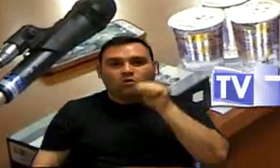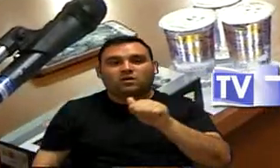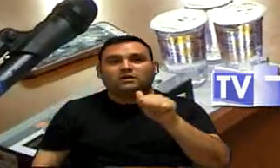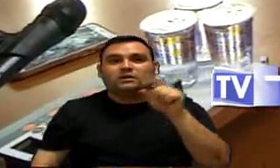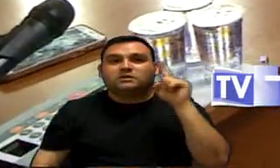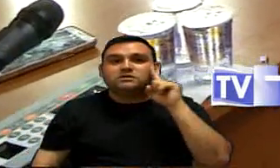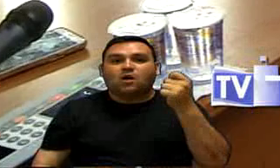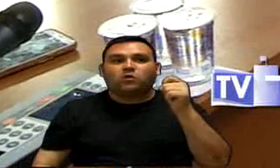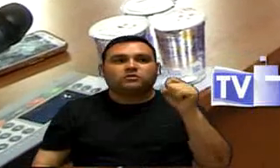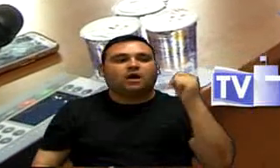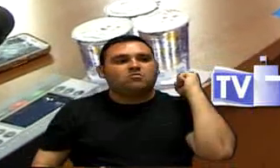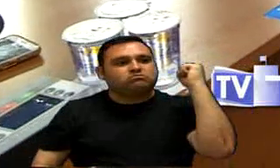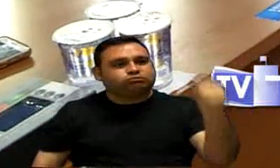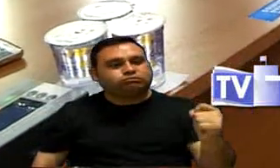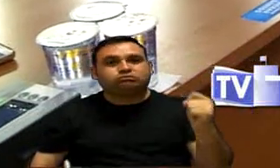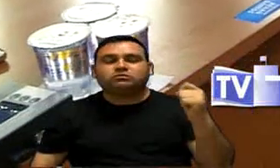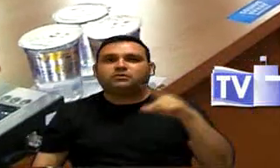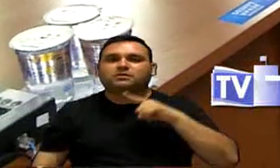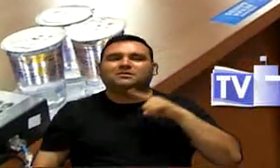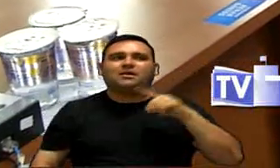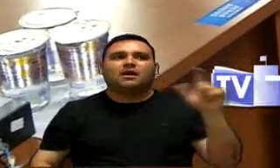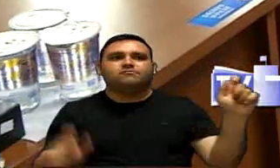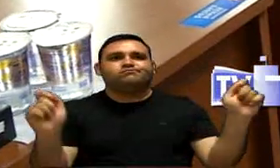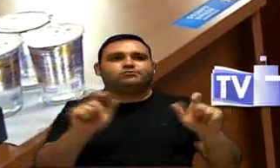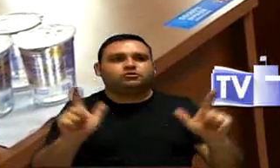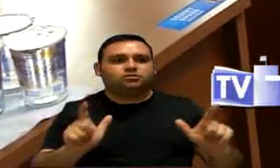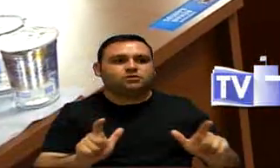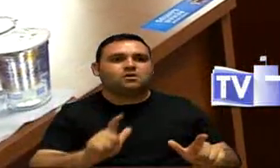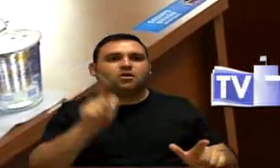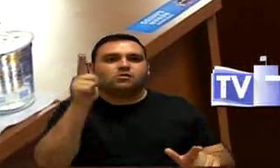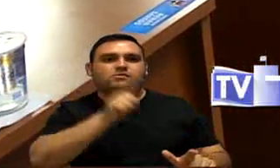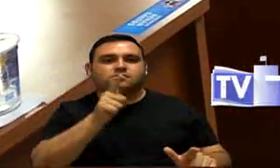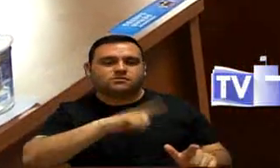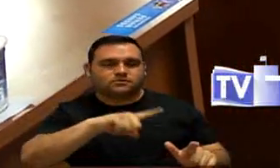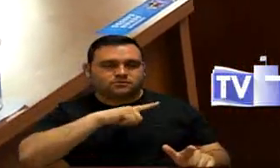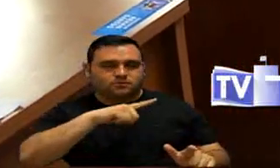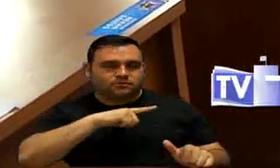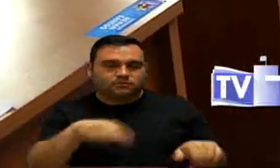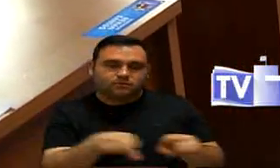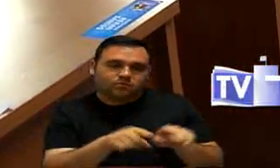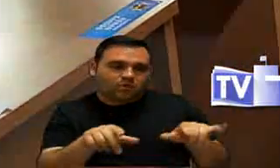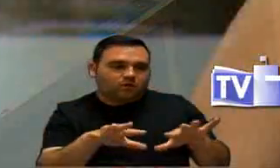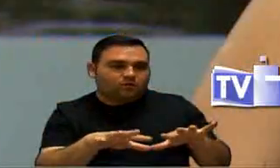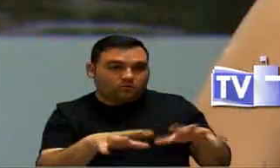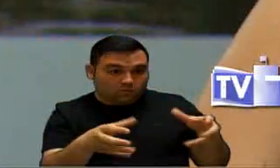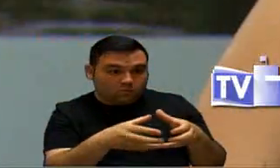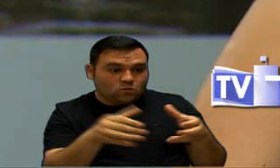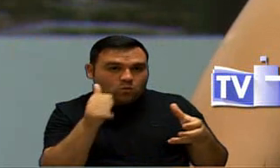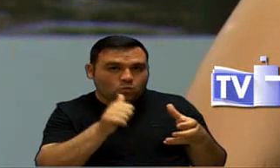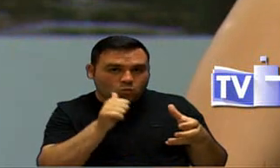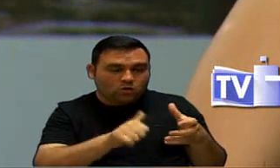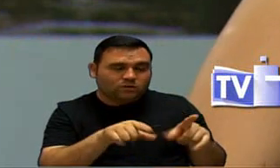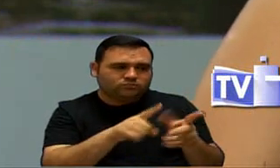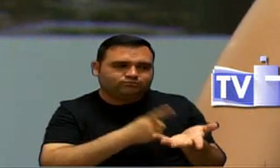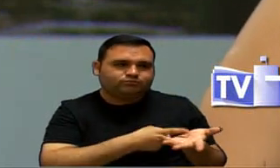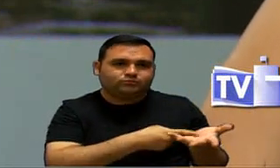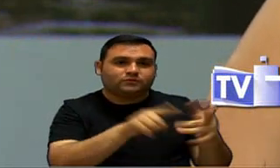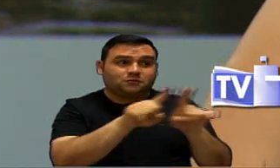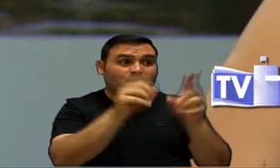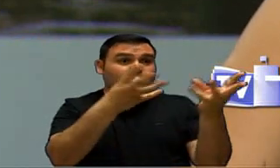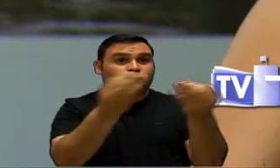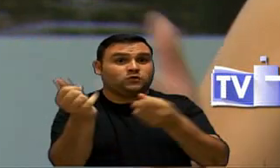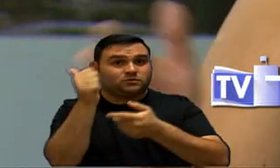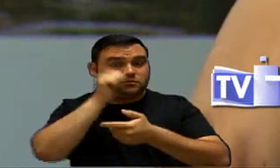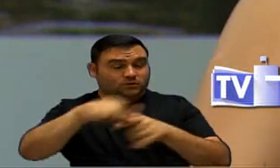cada 8 dias em Sorocaba, e aí a gente conseguiu despertar não só os movimentos de mulheres, mas uma gama de mulheres muito